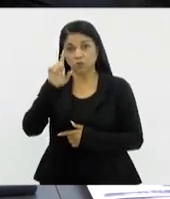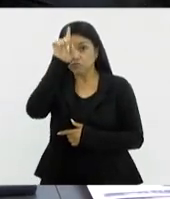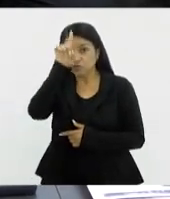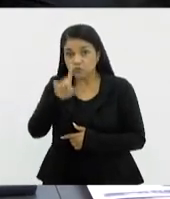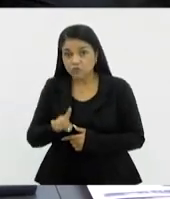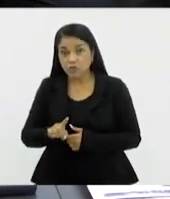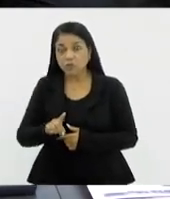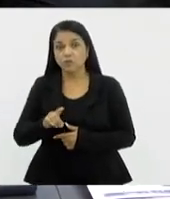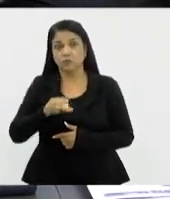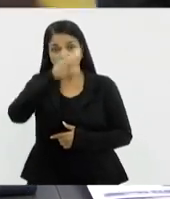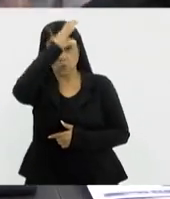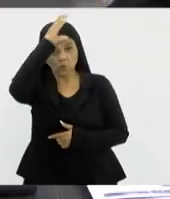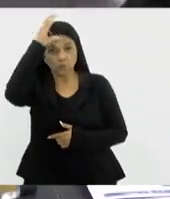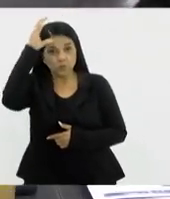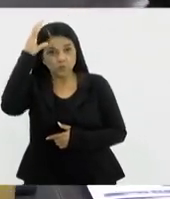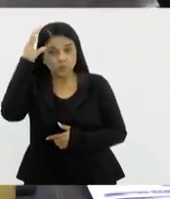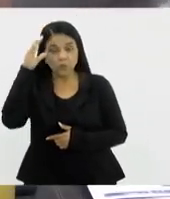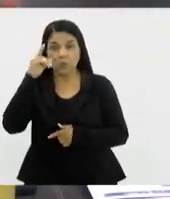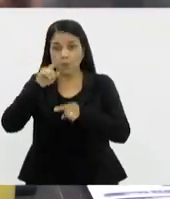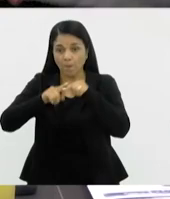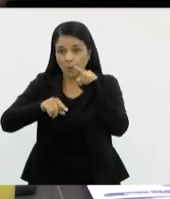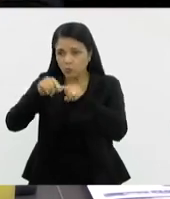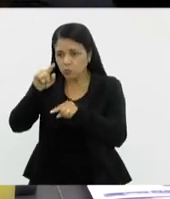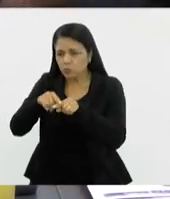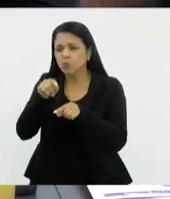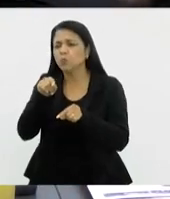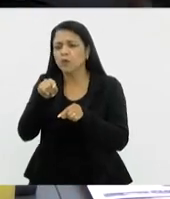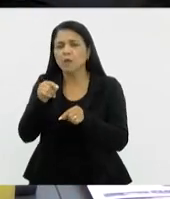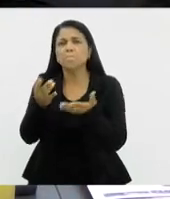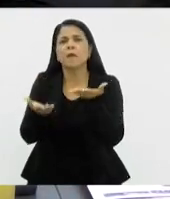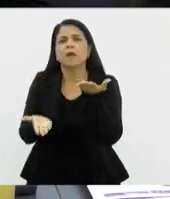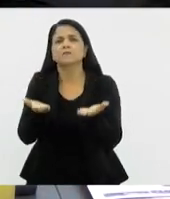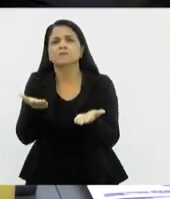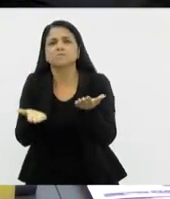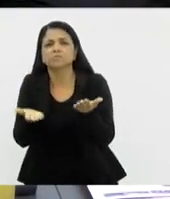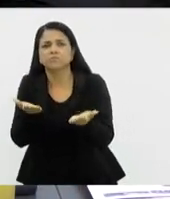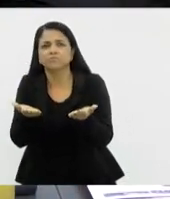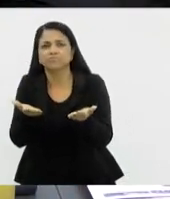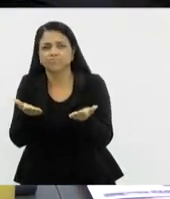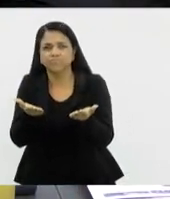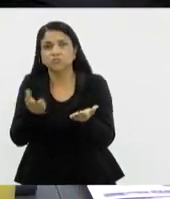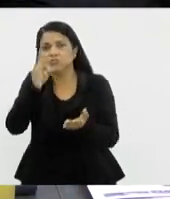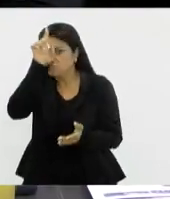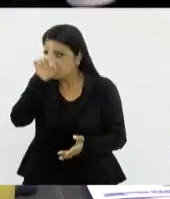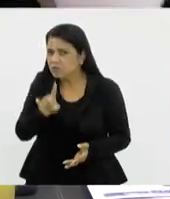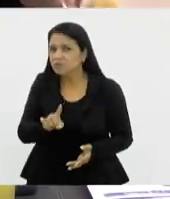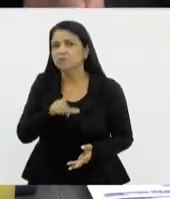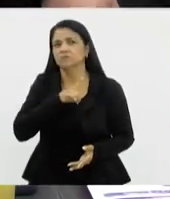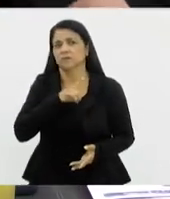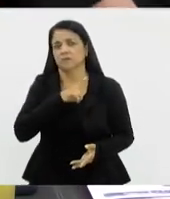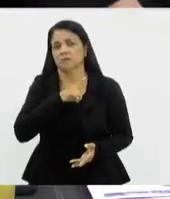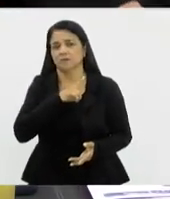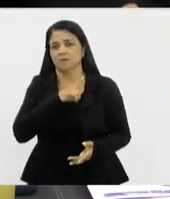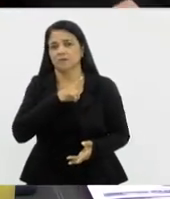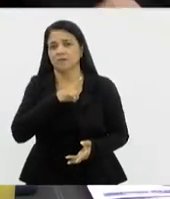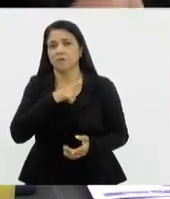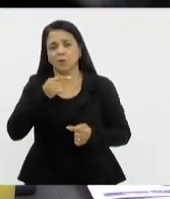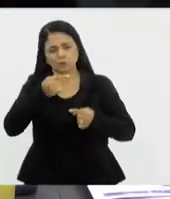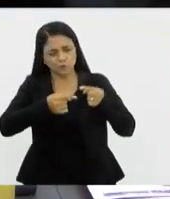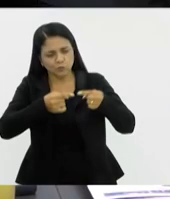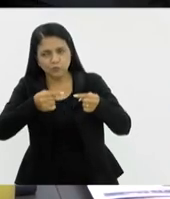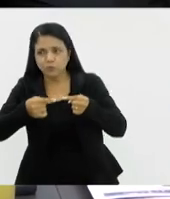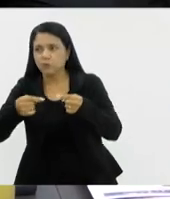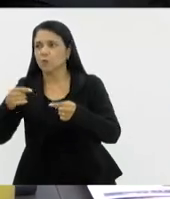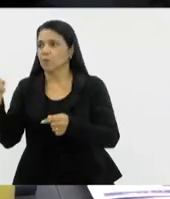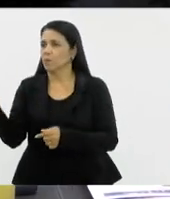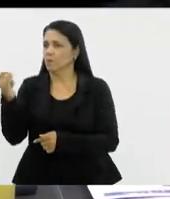saber pegar o produto e saber quanto o produto pesa. Então, eu acho que é uma discussão importante e uma área